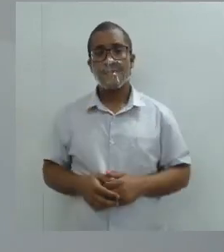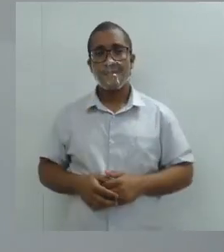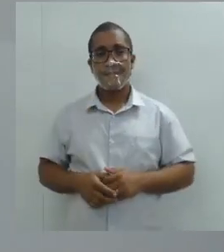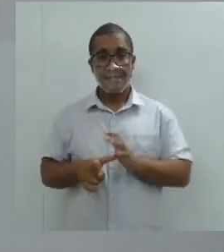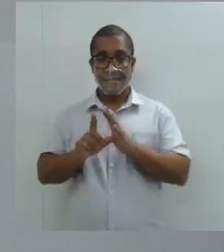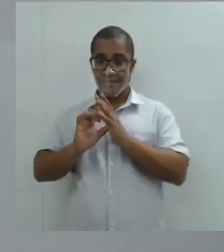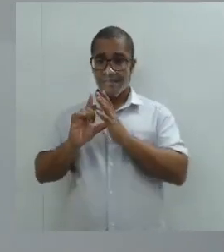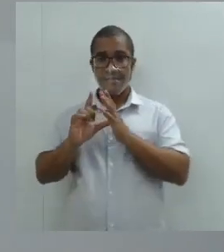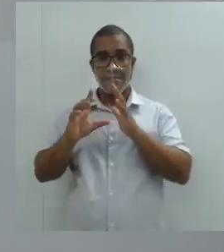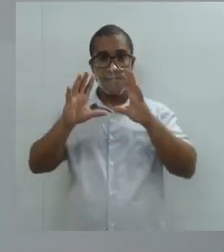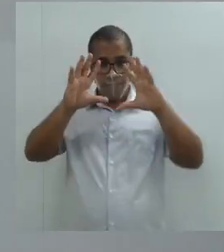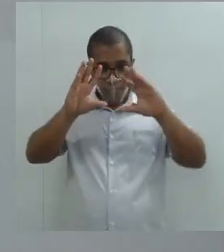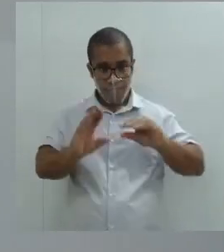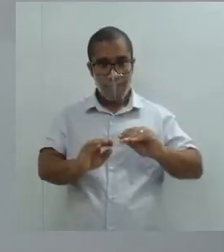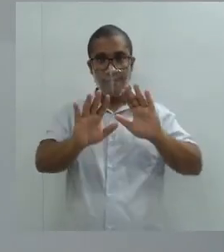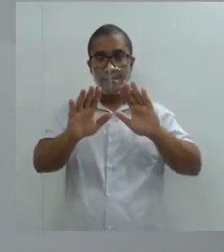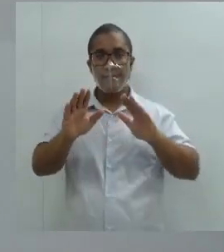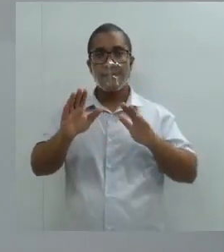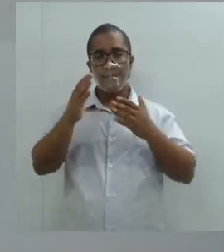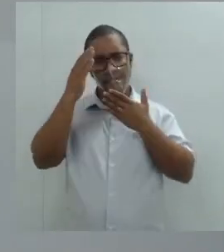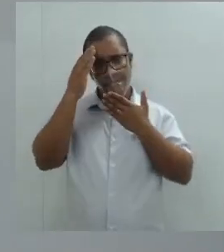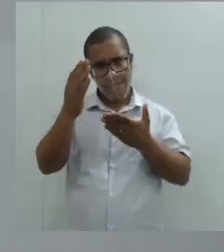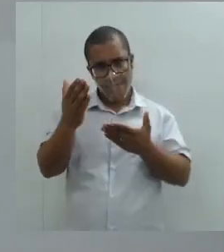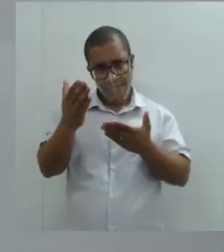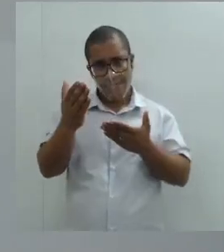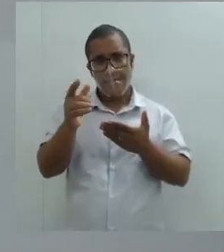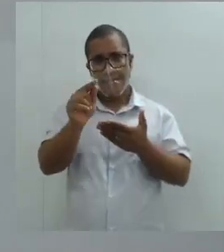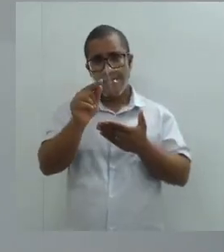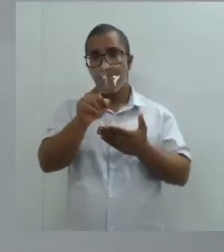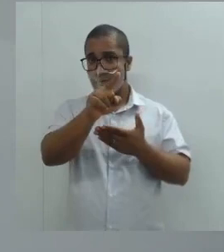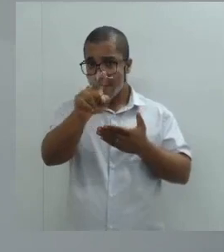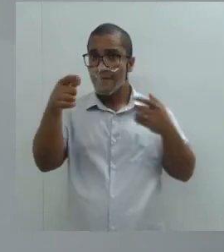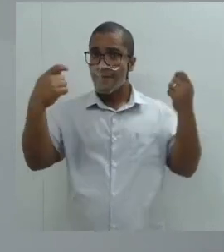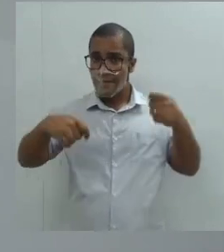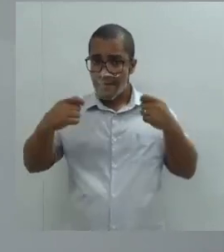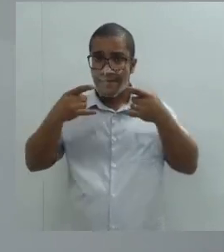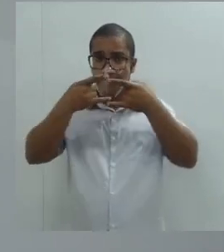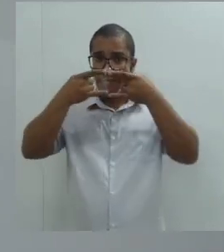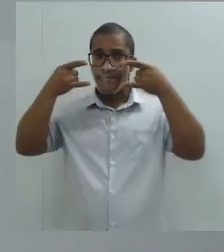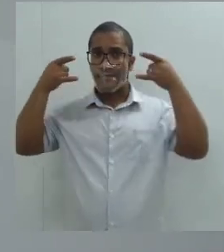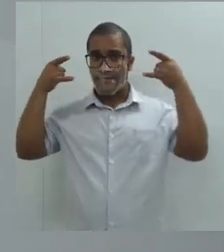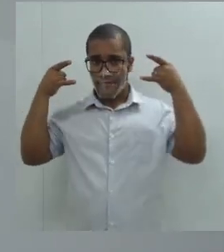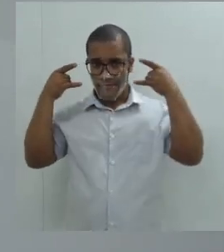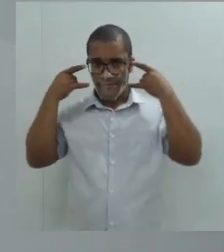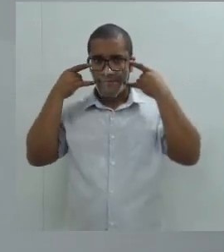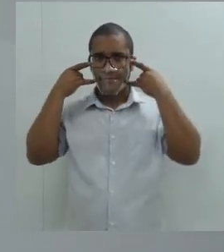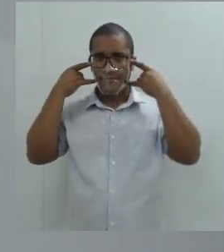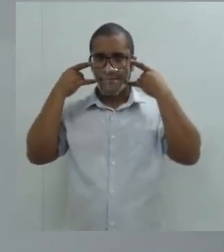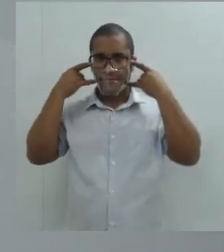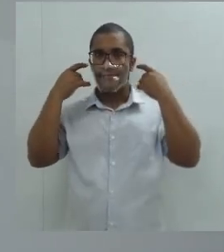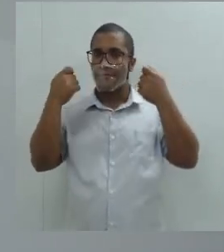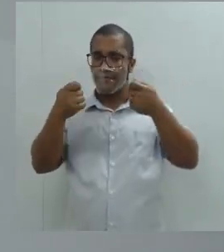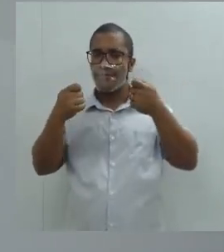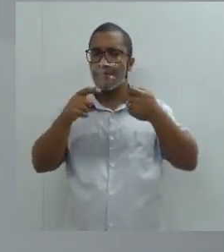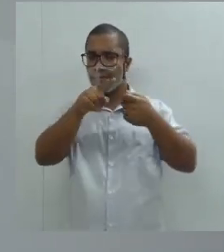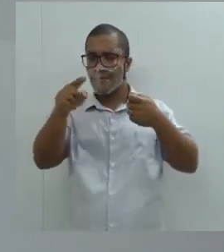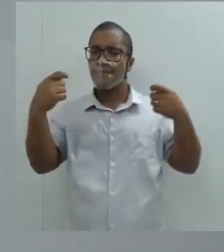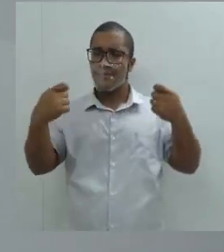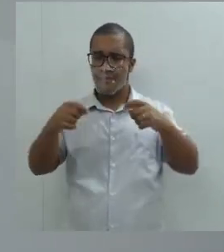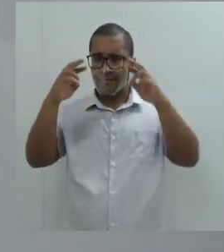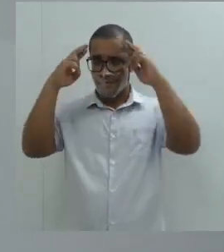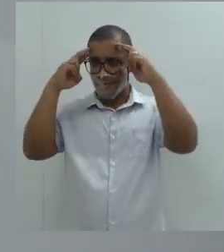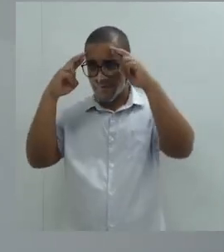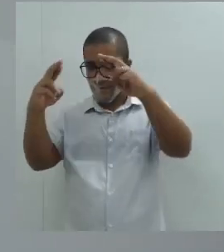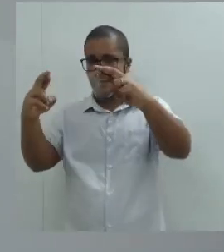e agradecer, lembrar a todos vocês, usem máscara em sinal de respeito a você e